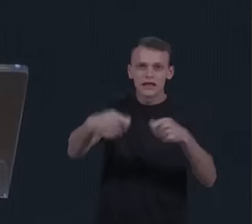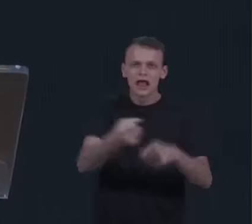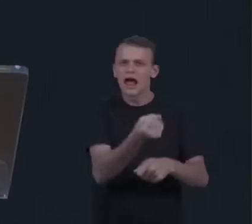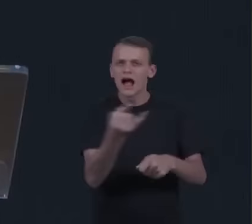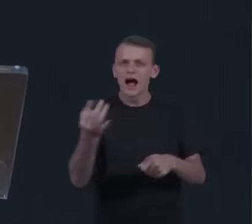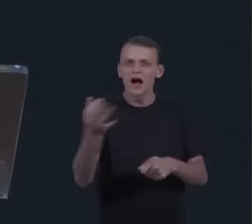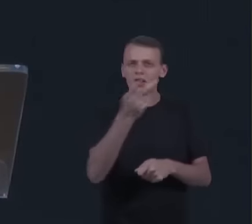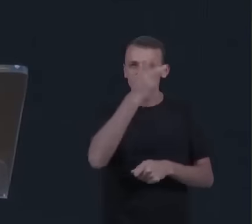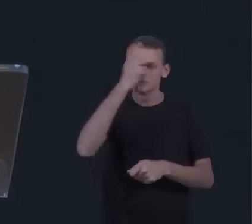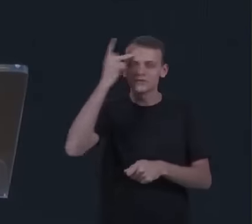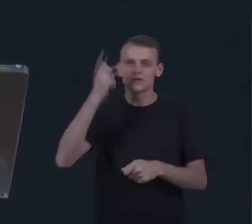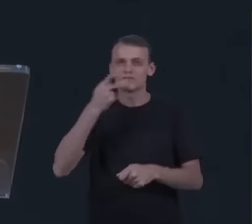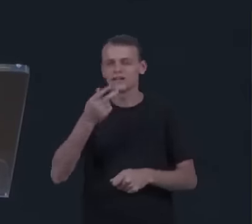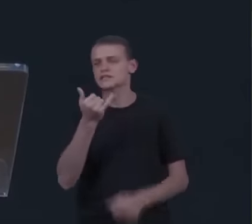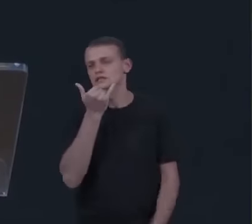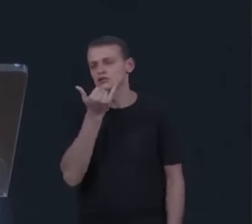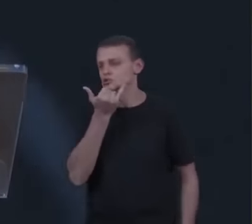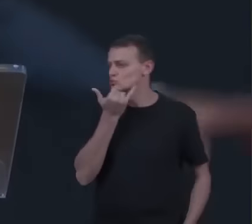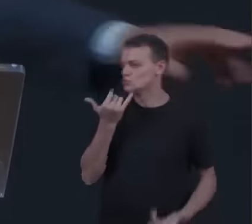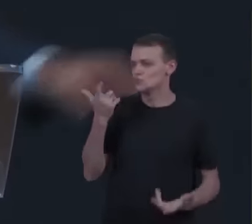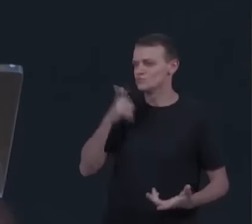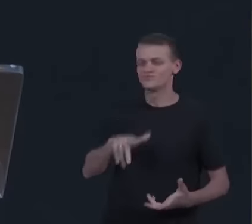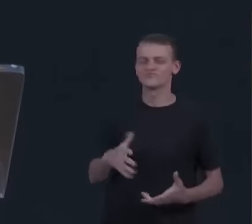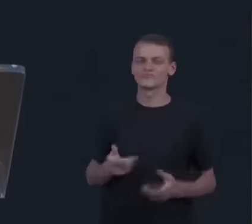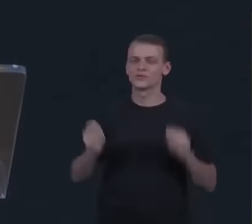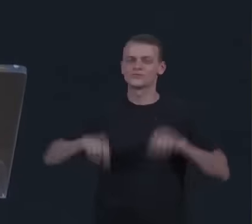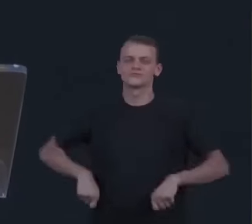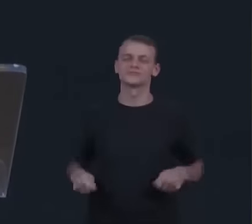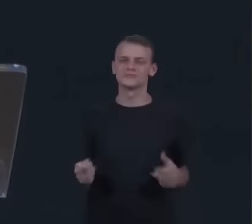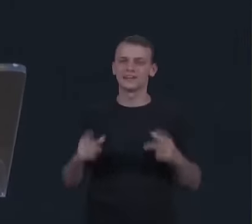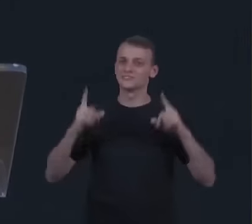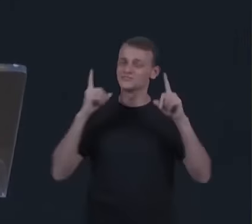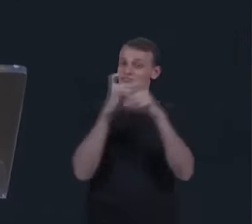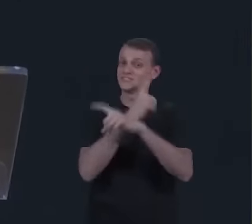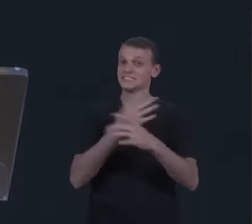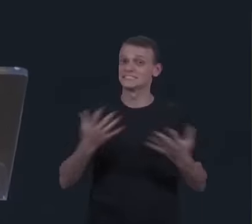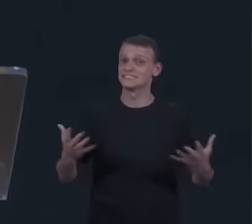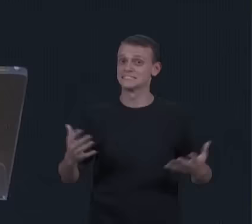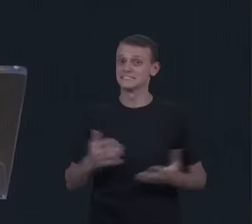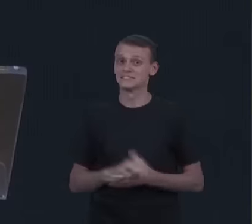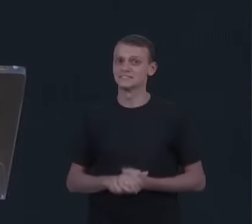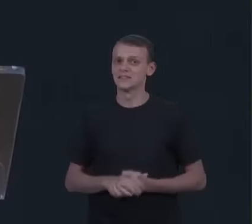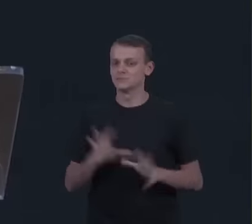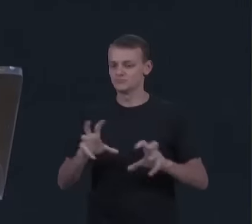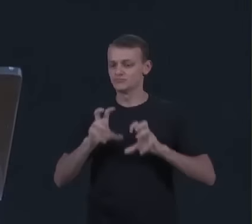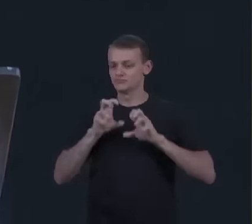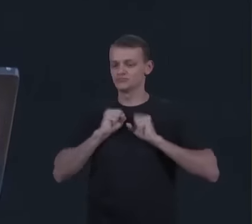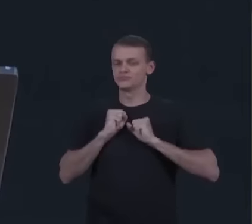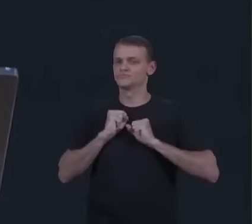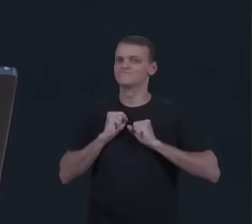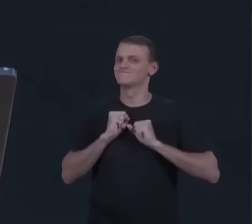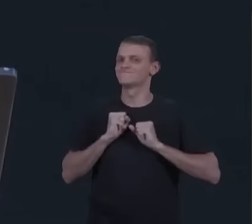dizem algo, eu falo, olha, desculpa, não dá. Algumas pessoas tweetam alguma coisa, eu digo, não dá.